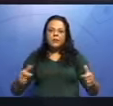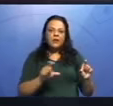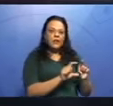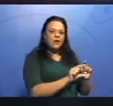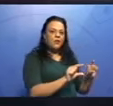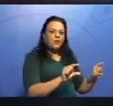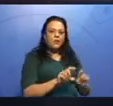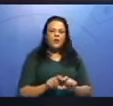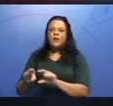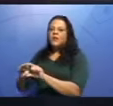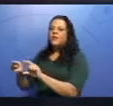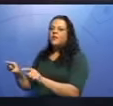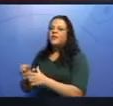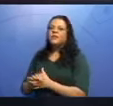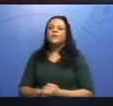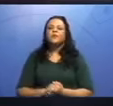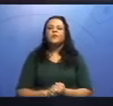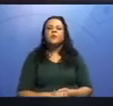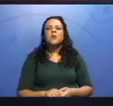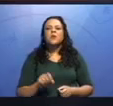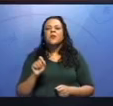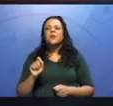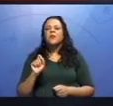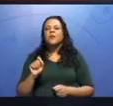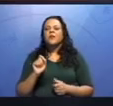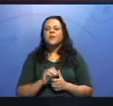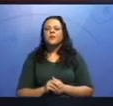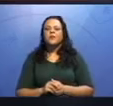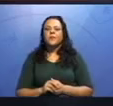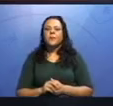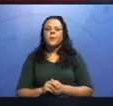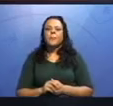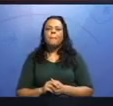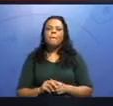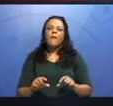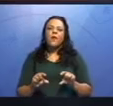E as adversativas, que particularmente são as